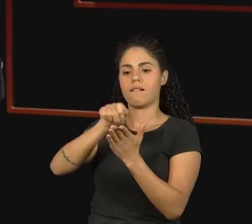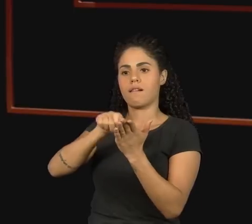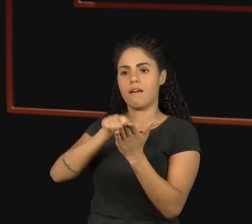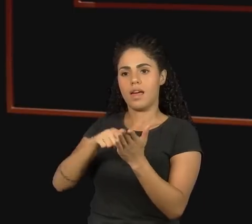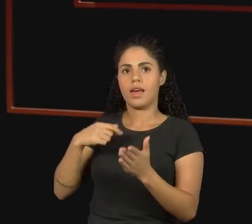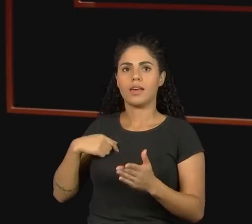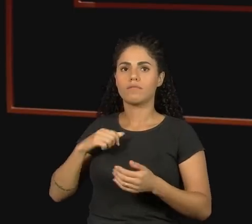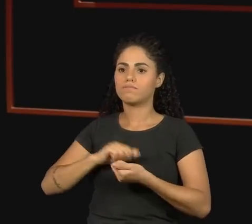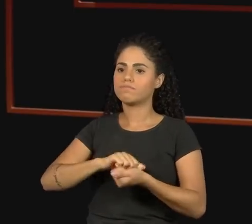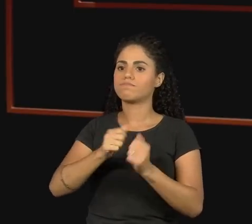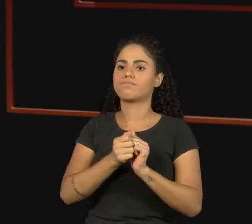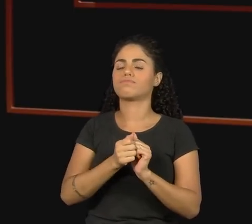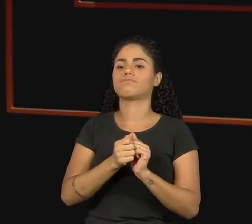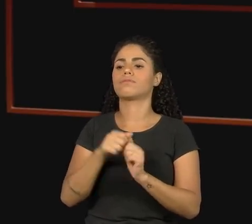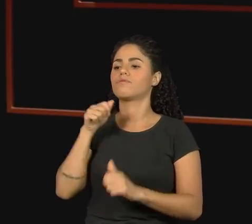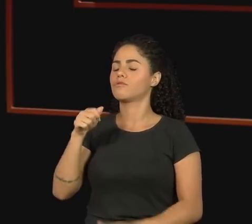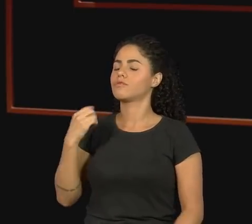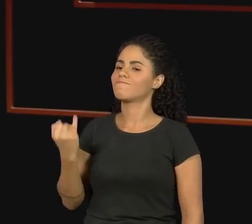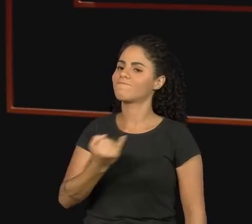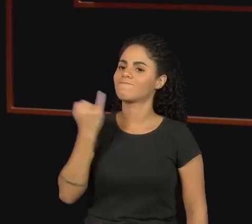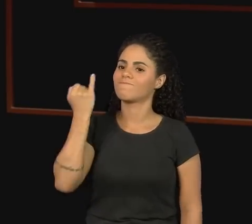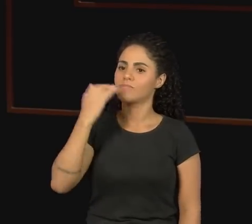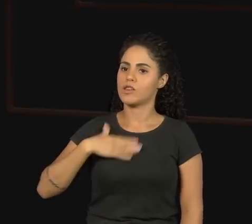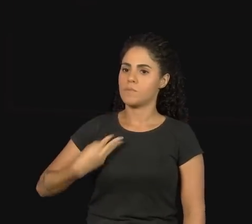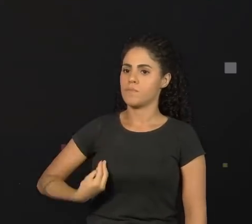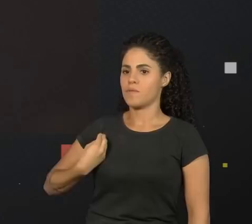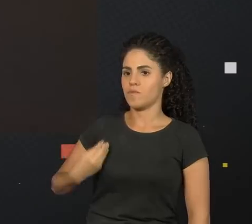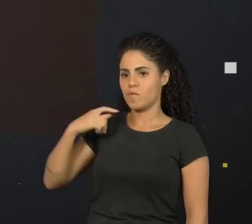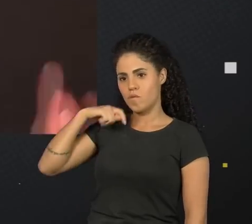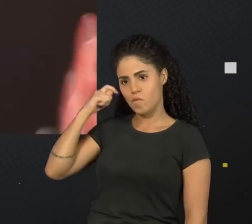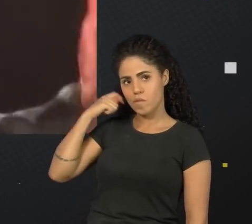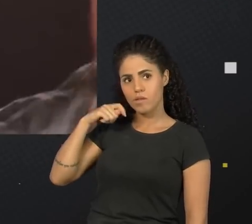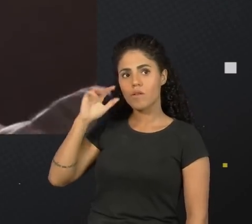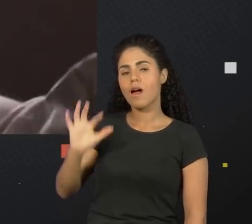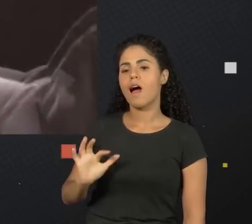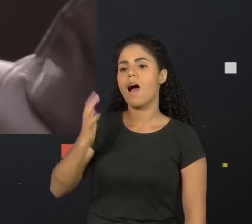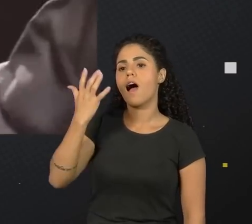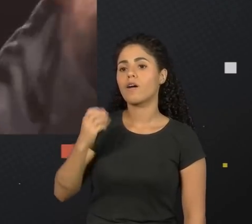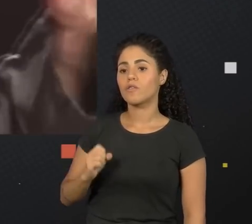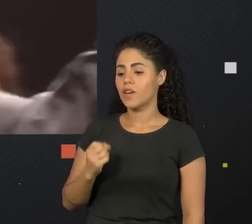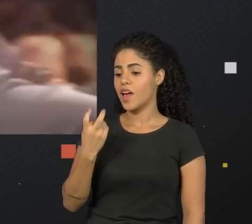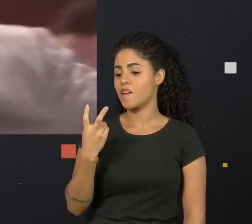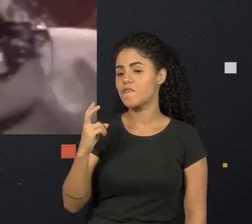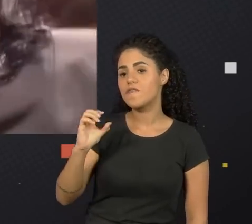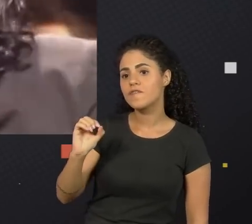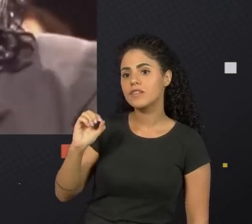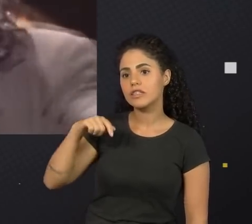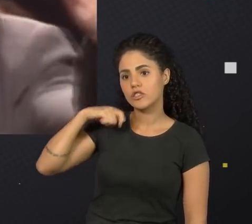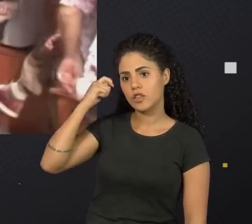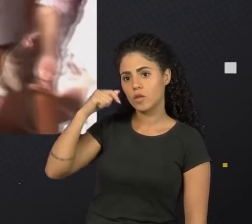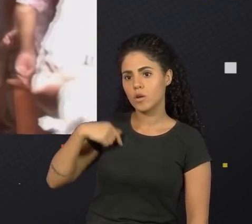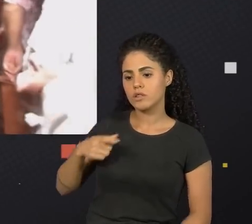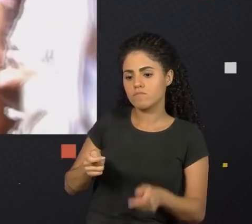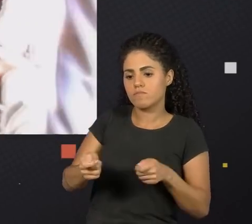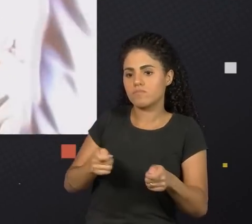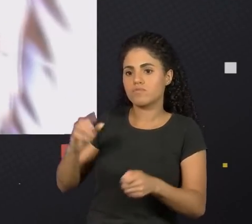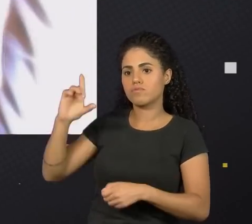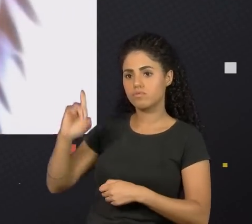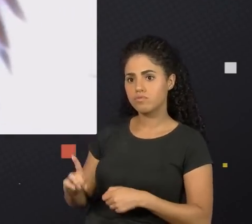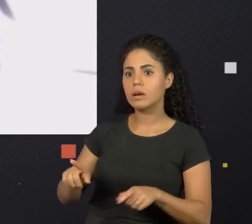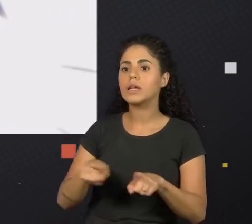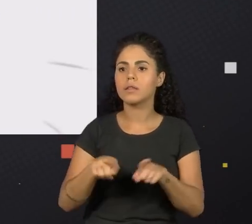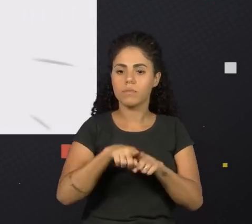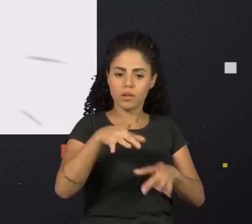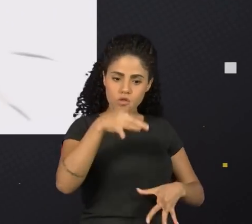mim como ator. Ela foi a minha pá de cal no meu ator. Aconteceu 20 atores, eu dirigia, eu protagonizava